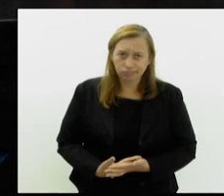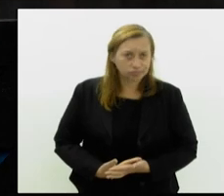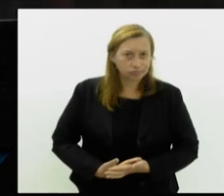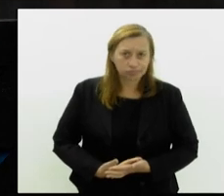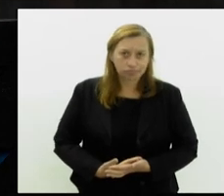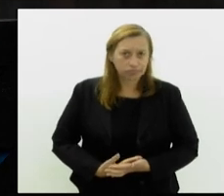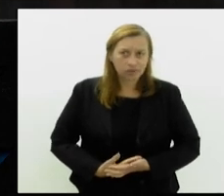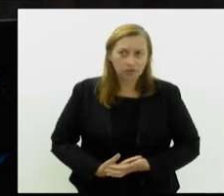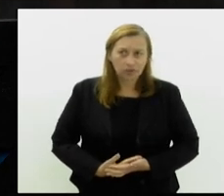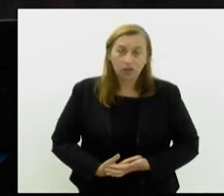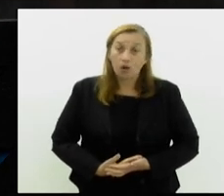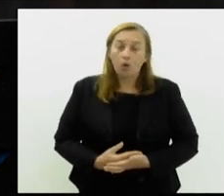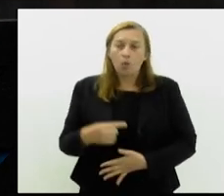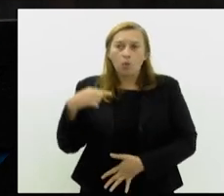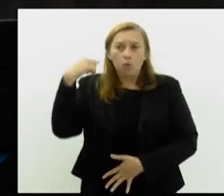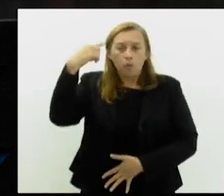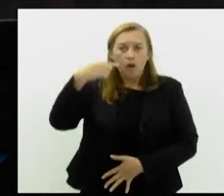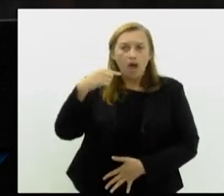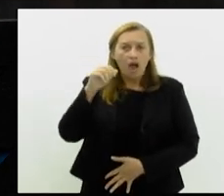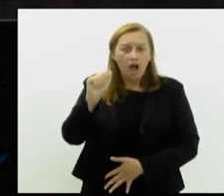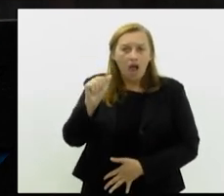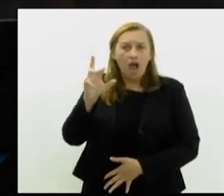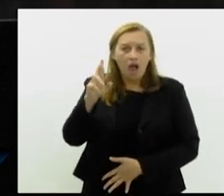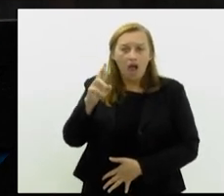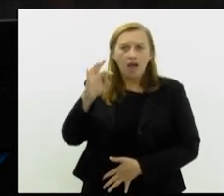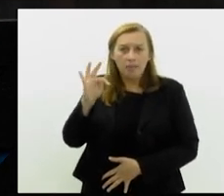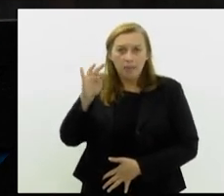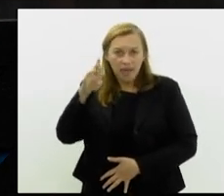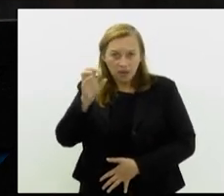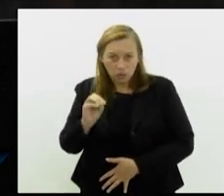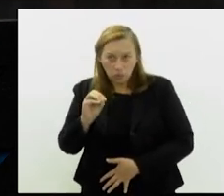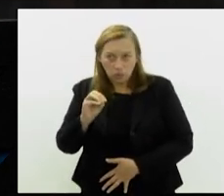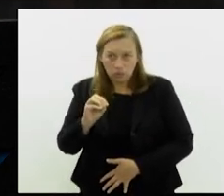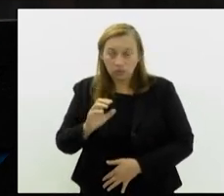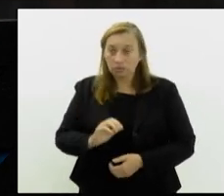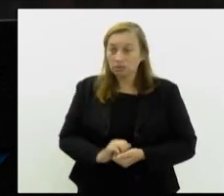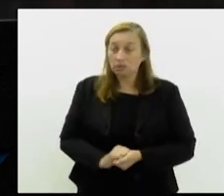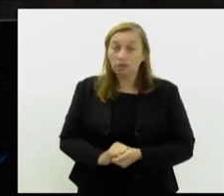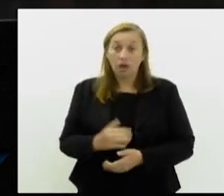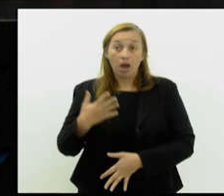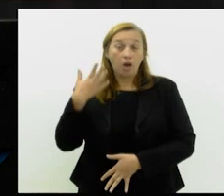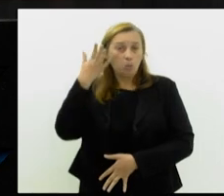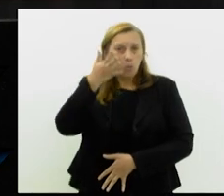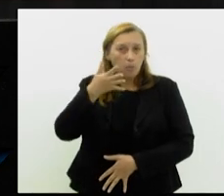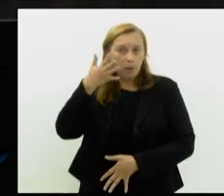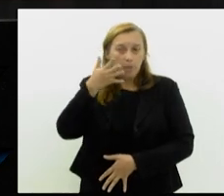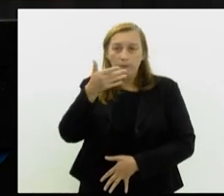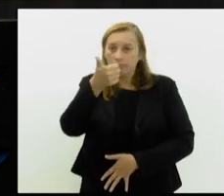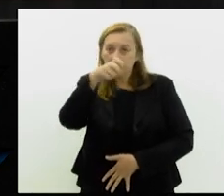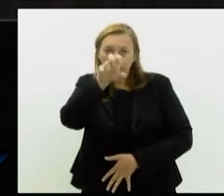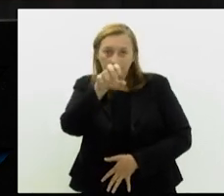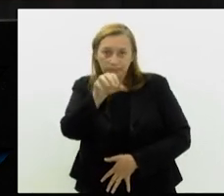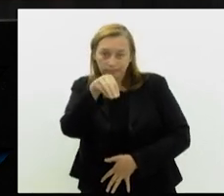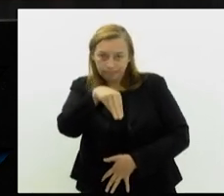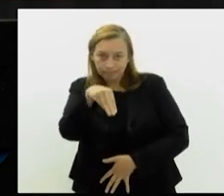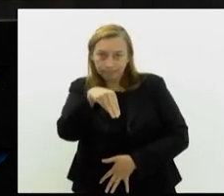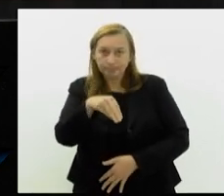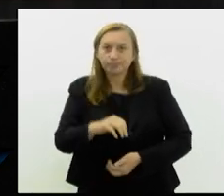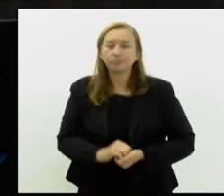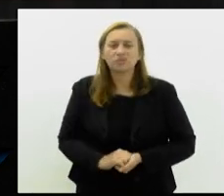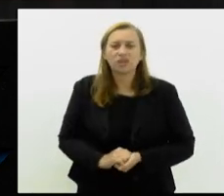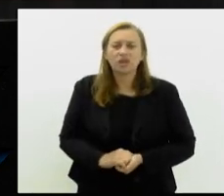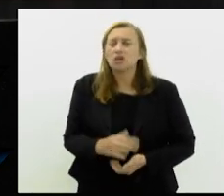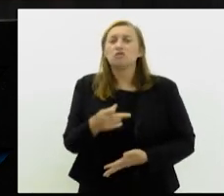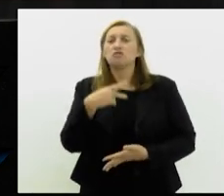o advogado ariberto fez uma manifestação de 15 minutos e